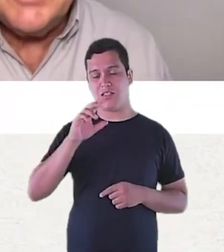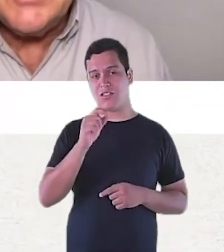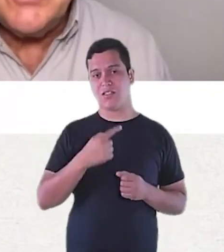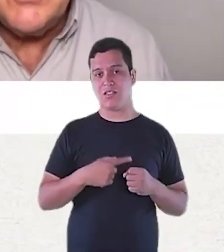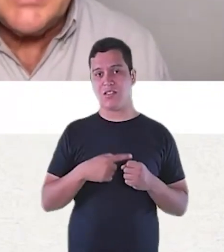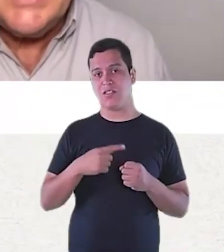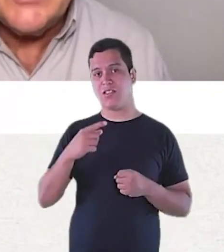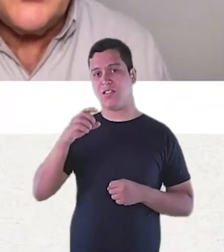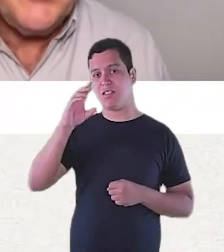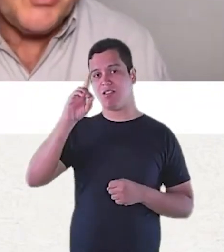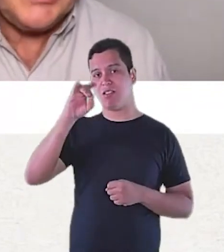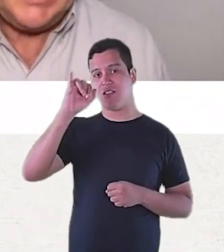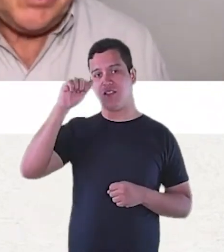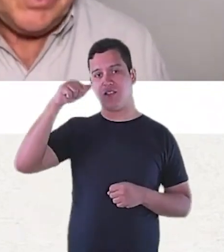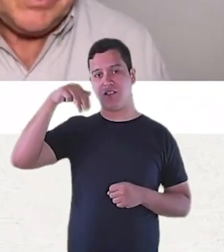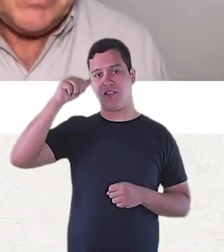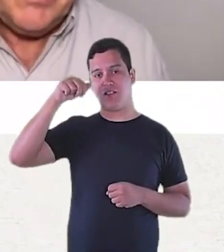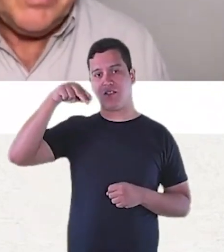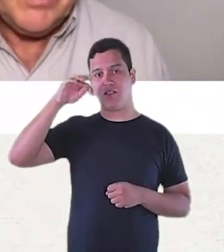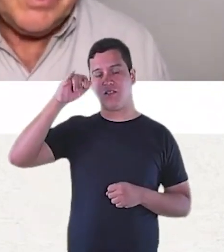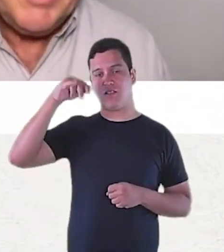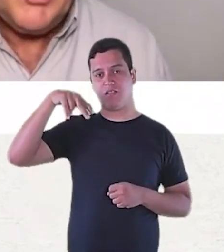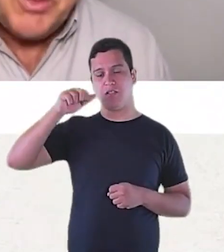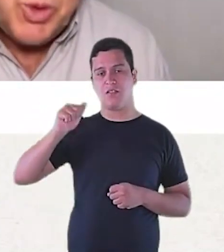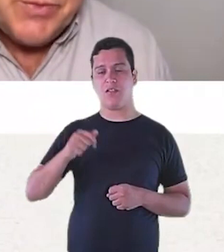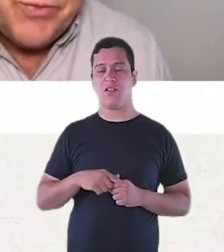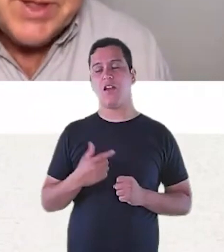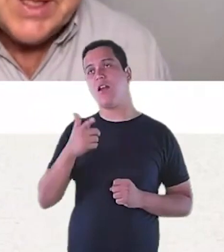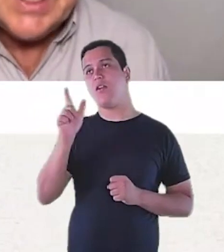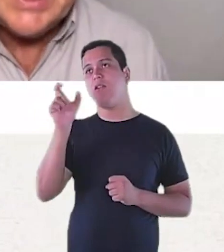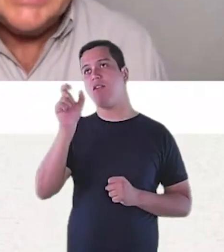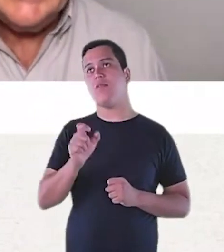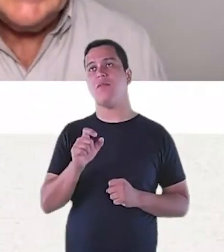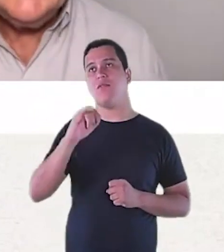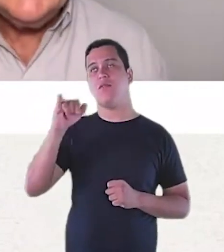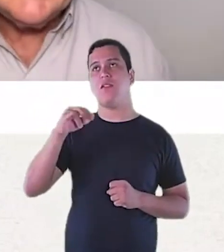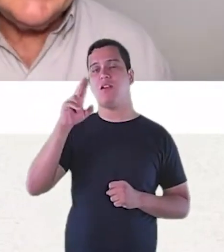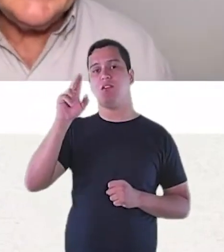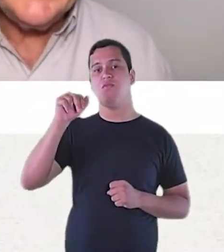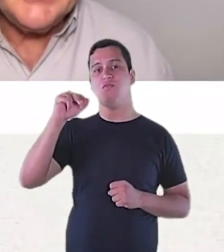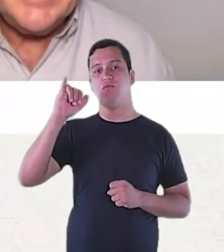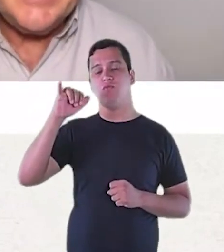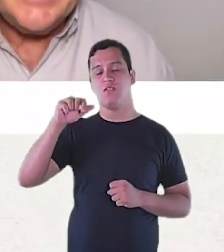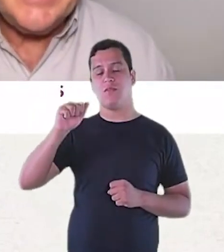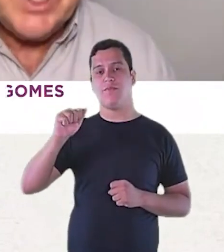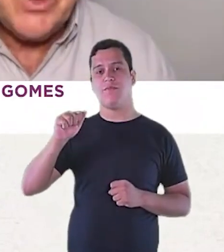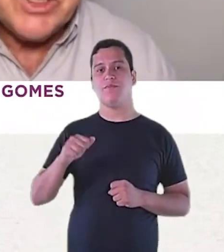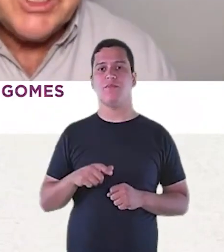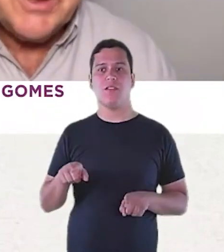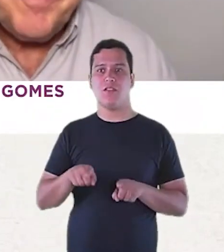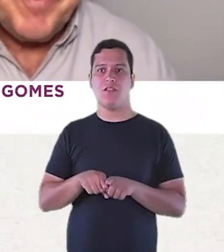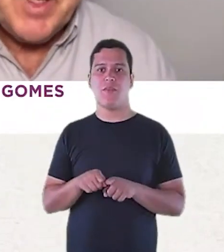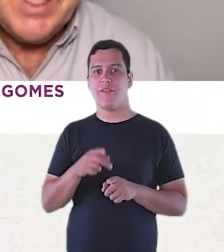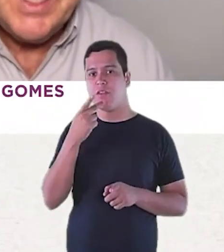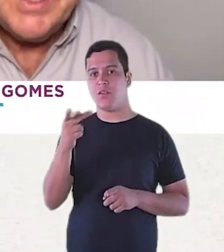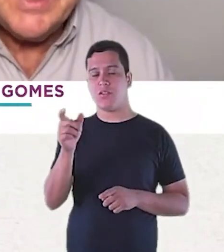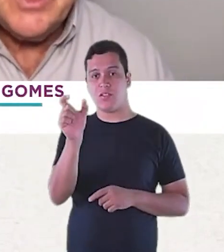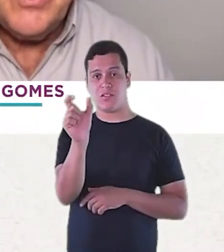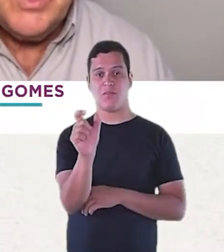Distrito Diamantino. E outra é a Júnia Furtado, escreveu a melhor biografia da Chica da Silva até